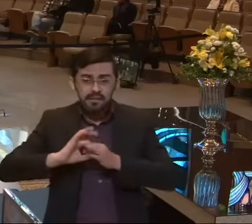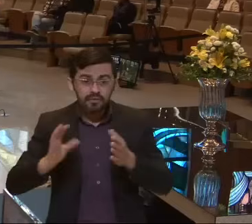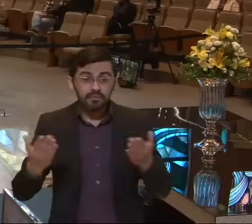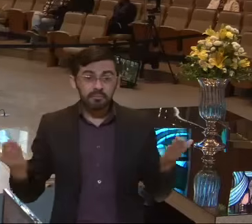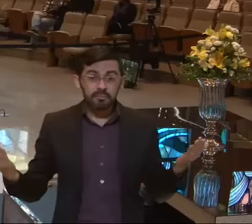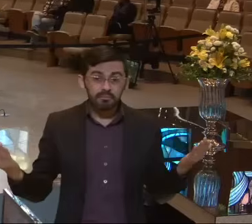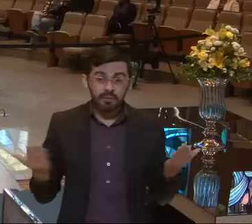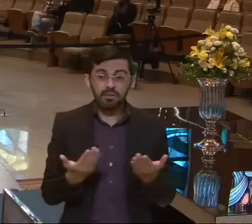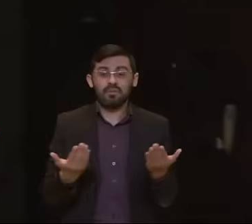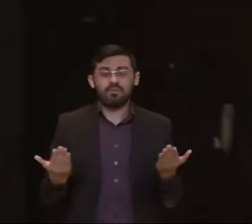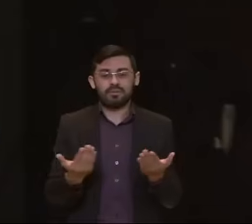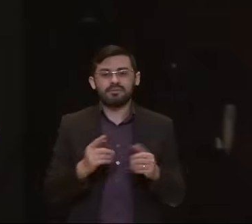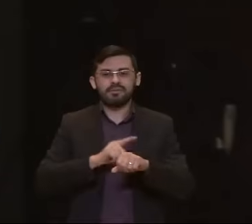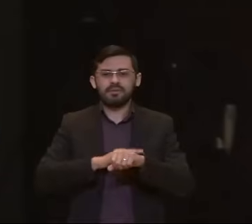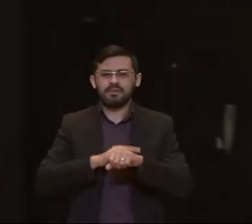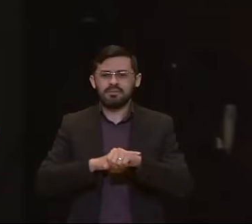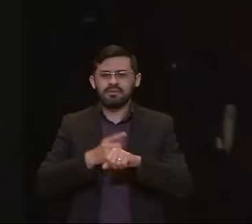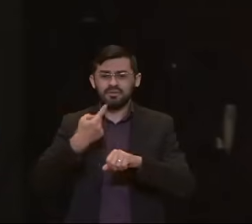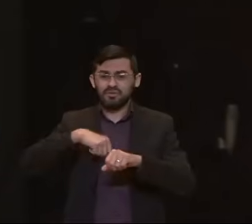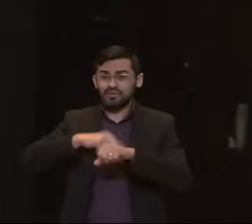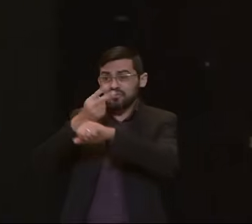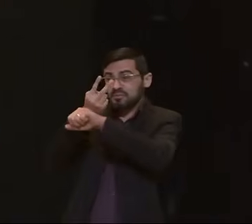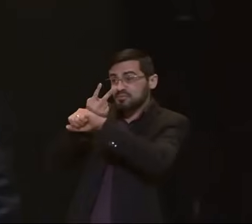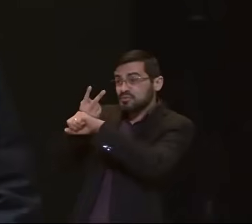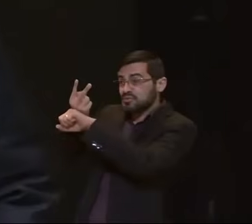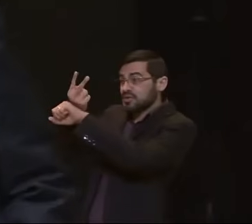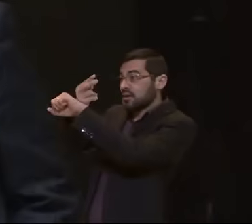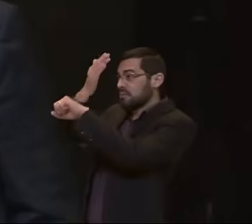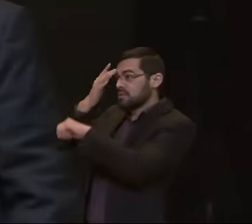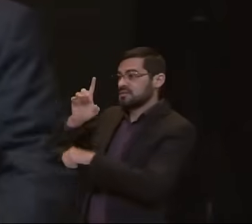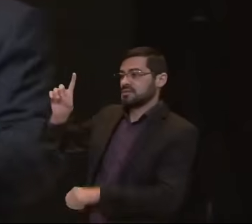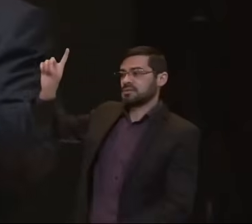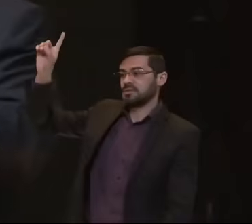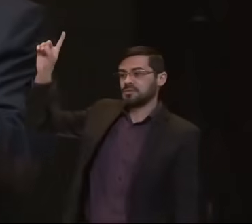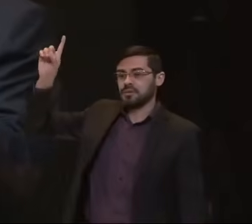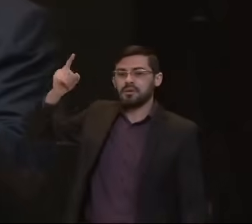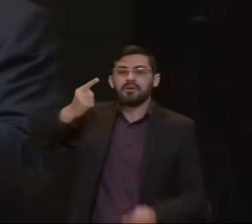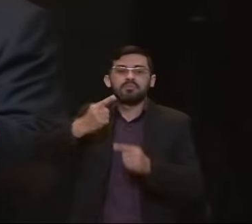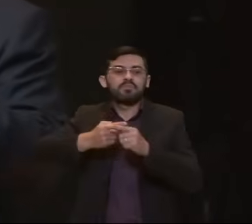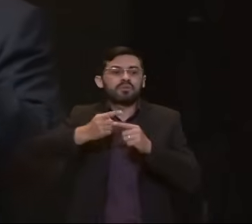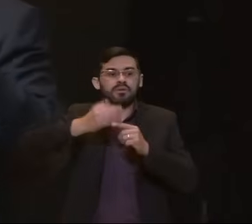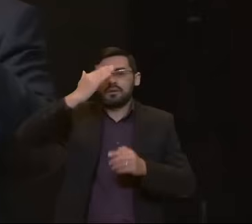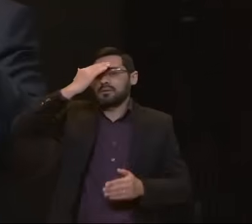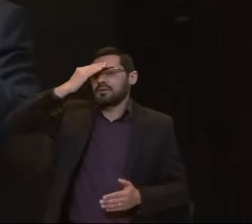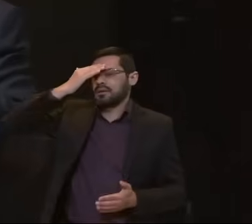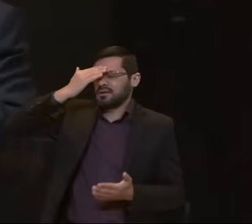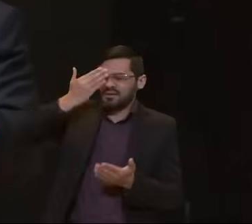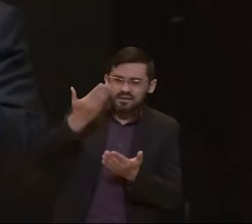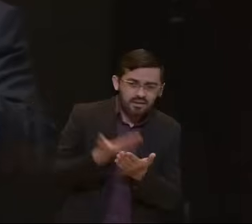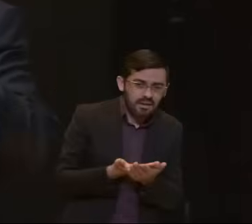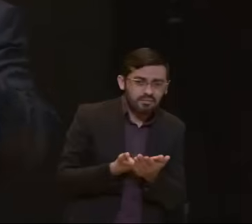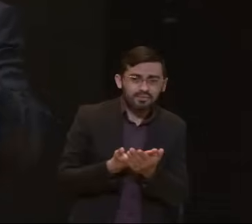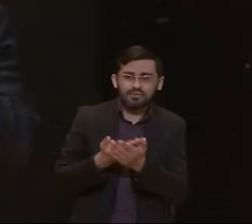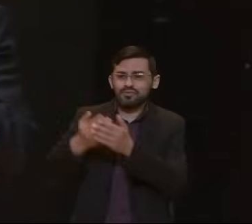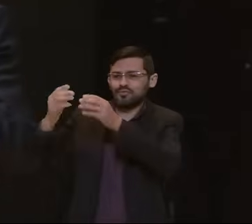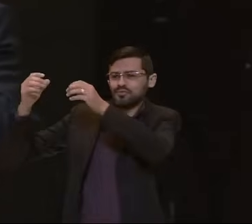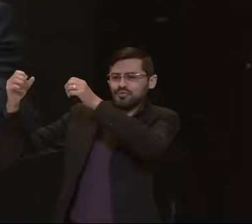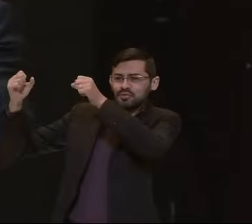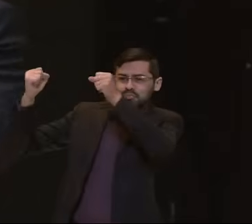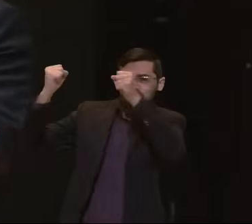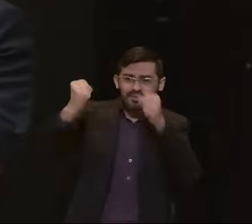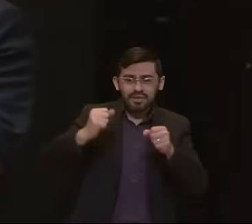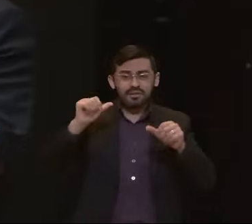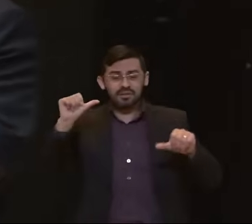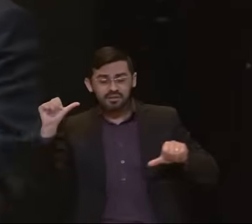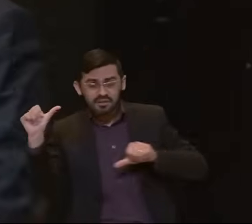aí na sua casa. Mas a gente vai buscar a face do Senhor, porque cremos na intervenção poderosa